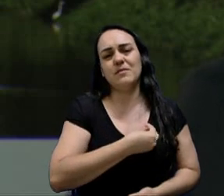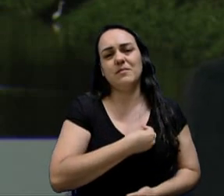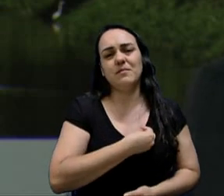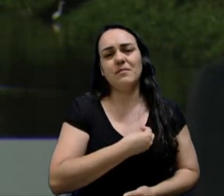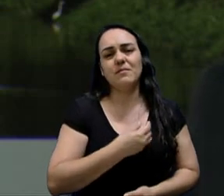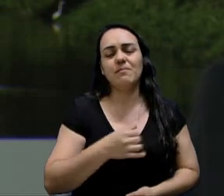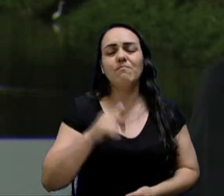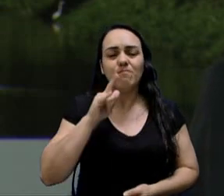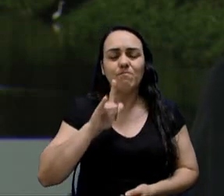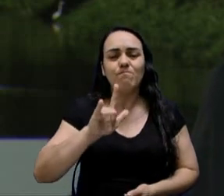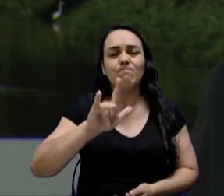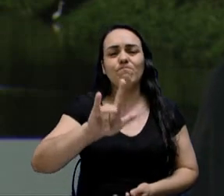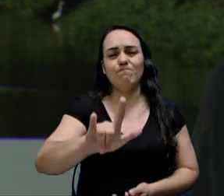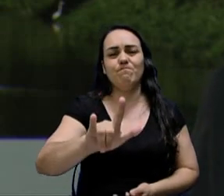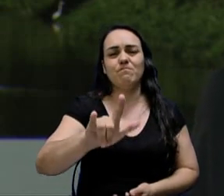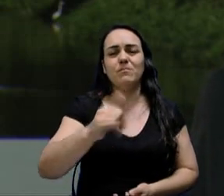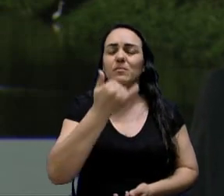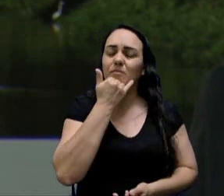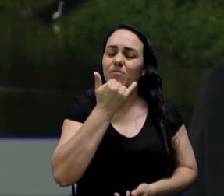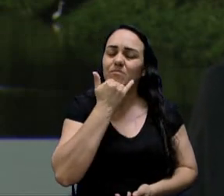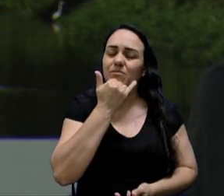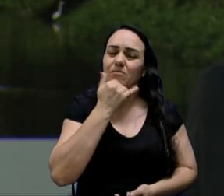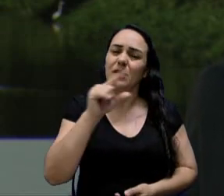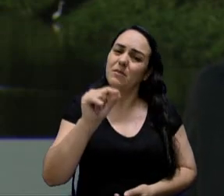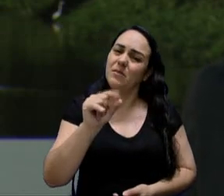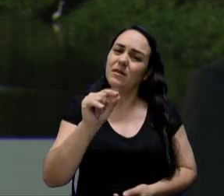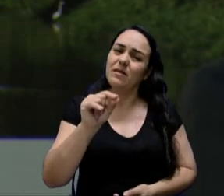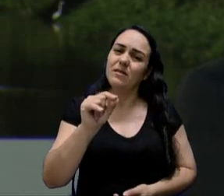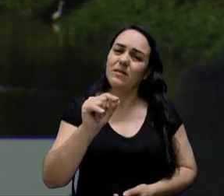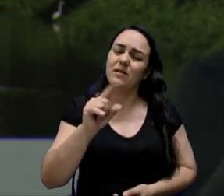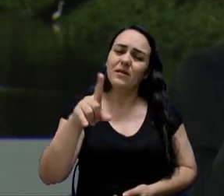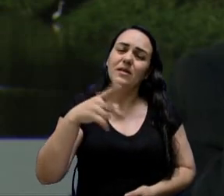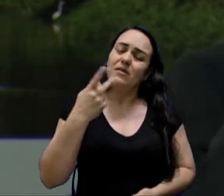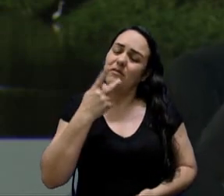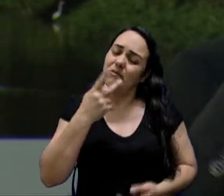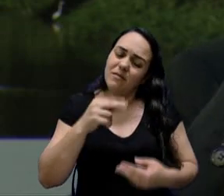Te amo. Me perdoe se algum dia te magoei.